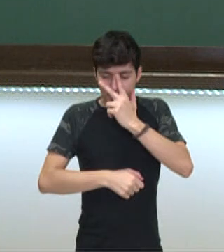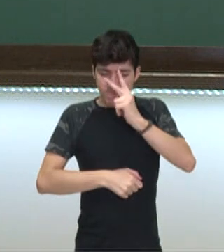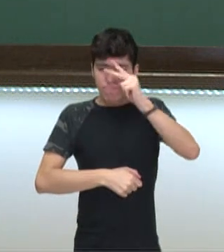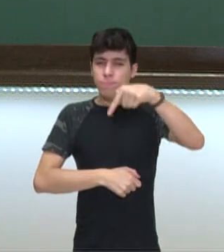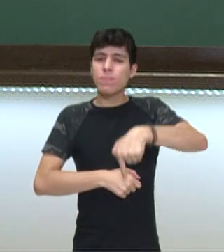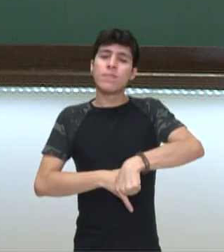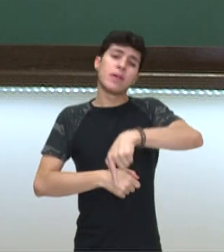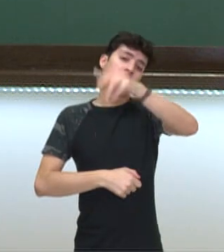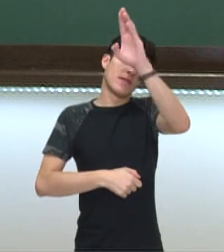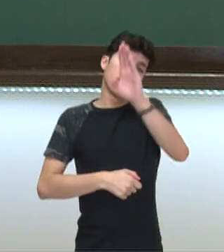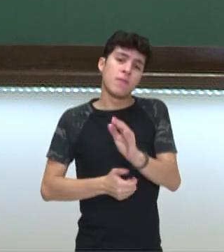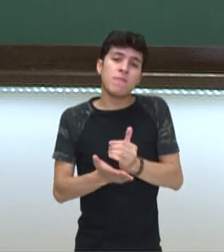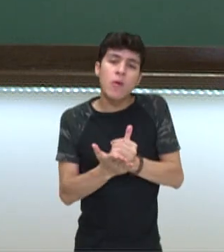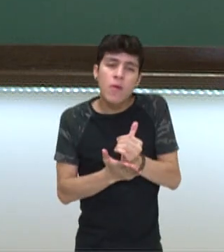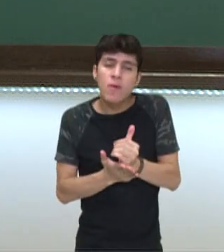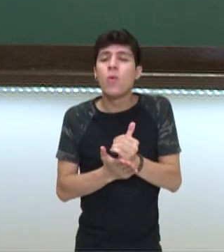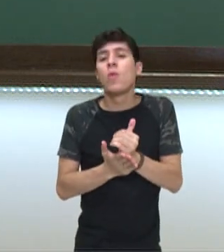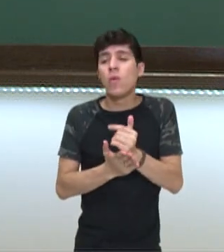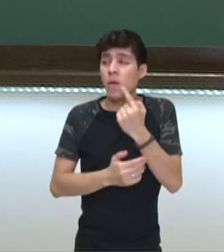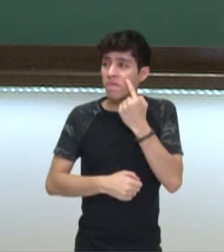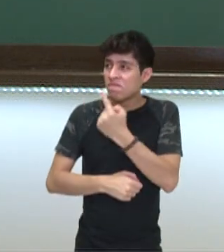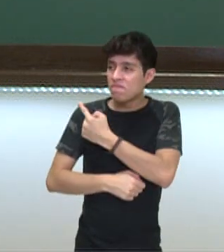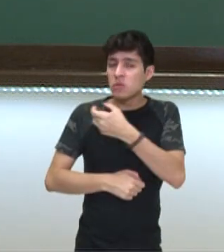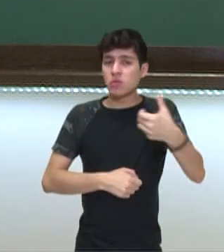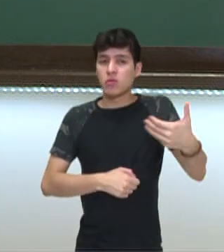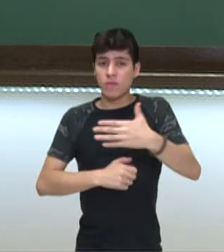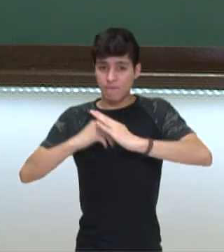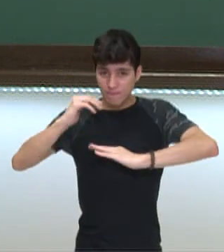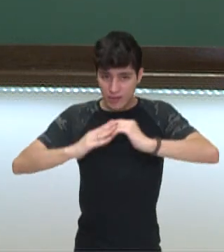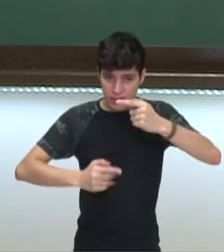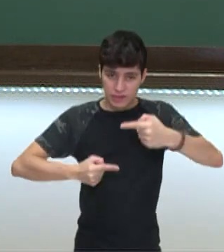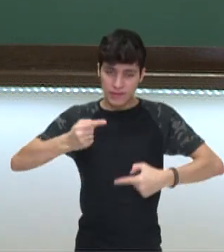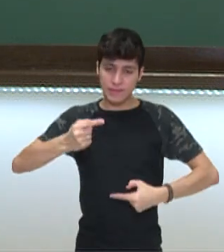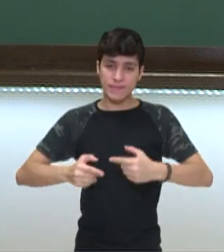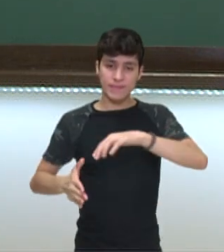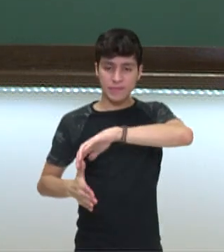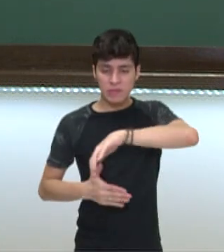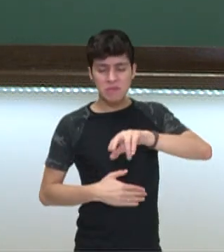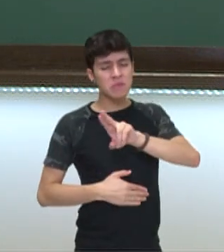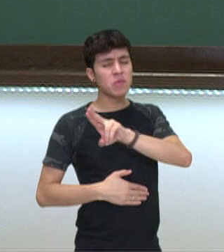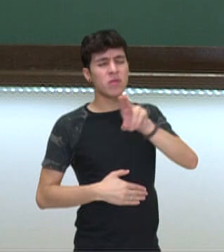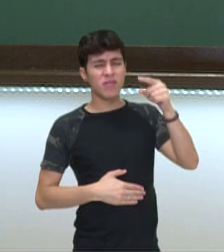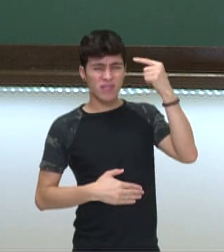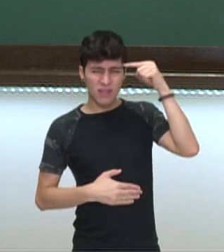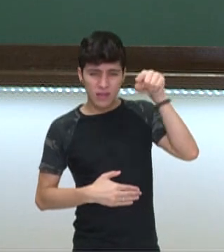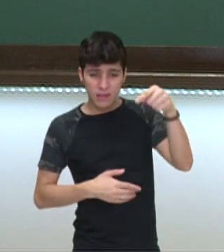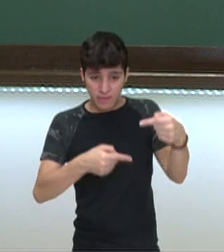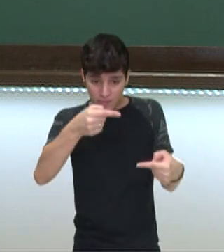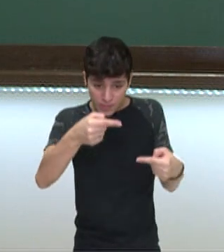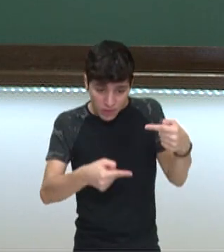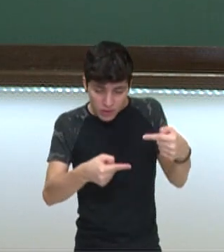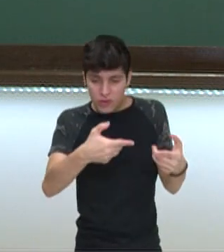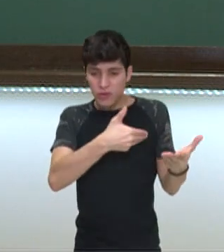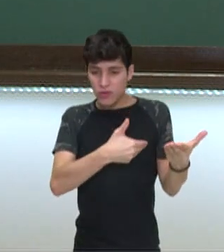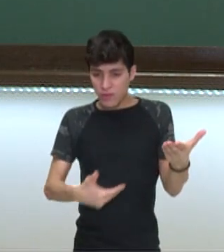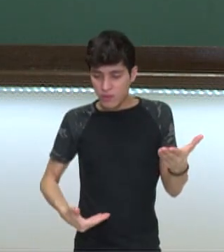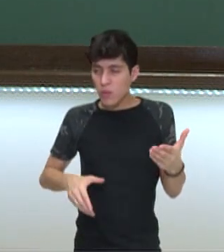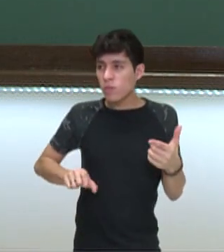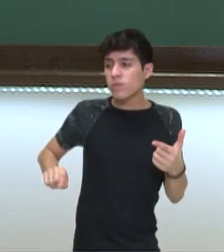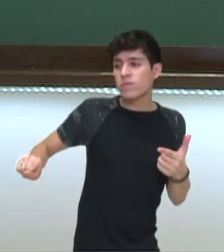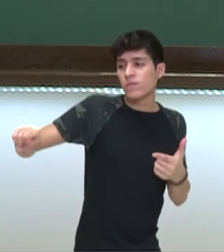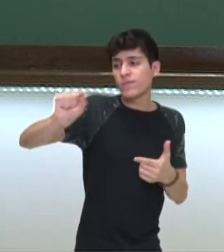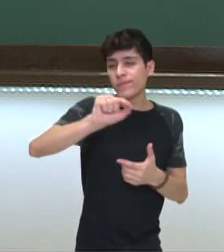forte no Brasil e acaba no gerando uma nova prática política chamada de política dos governadores